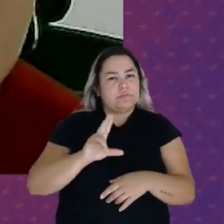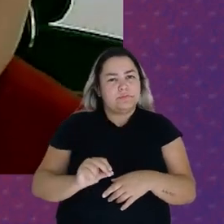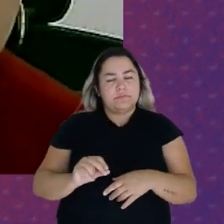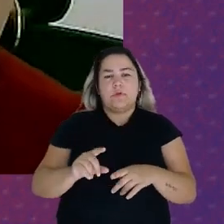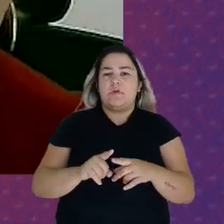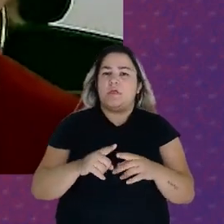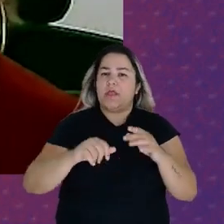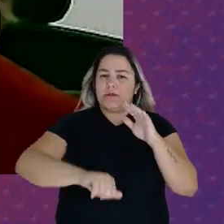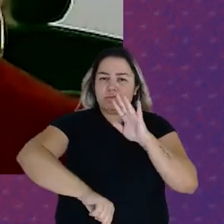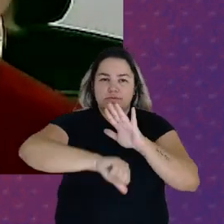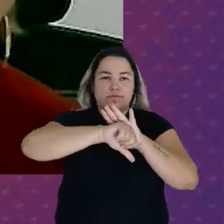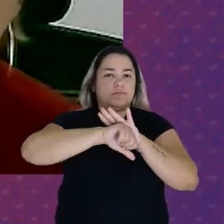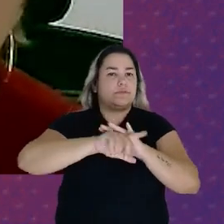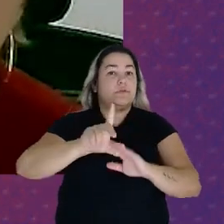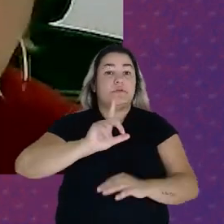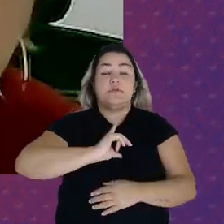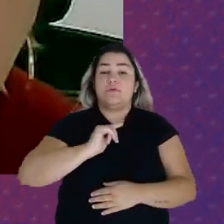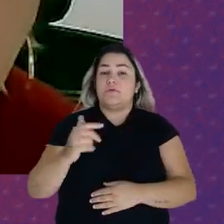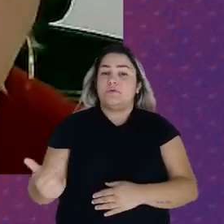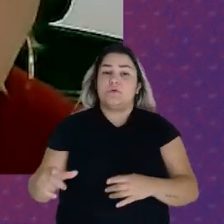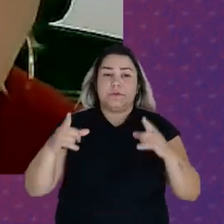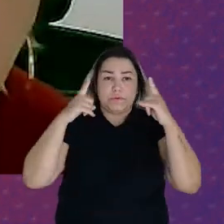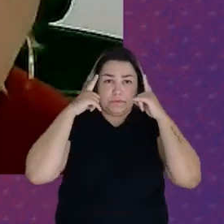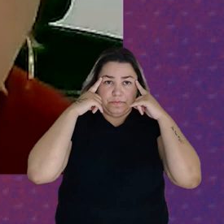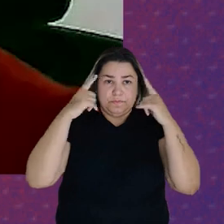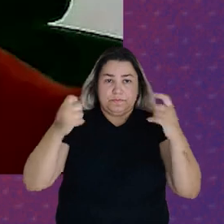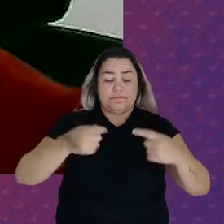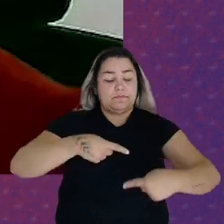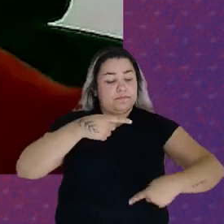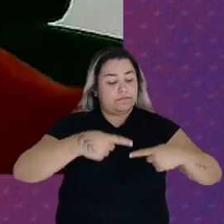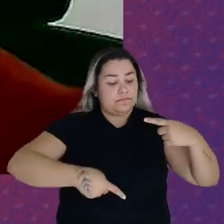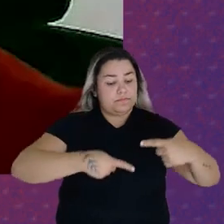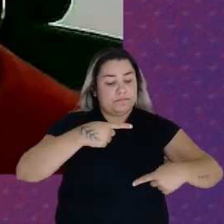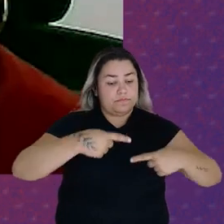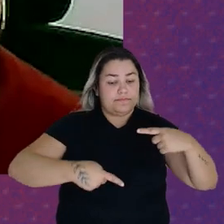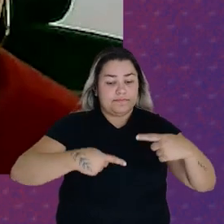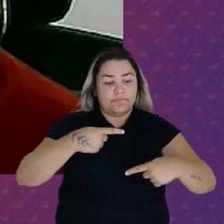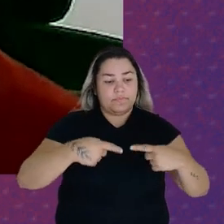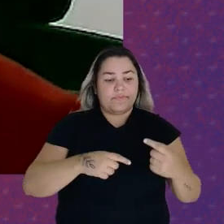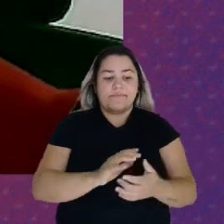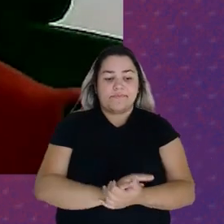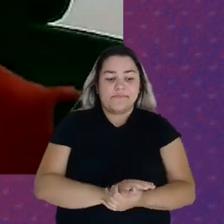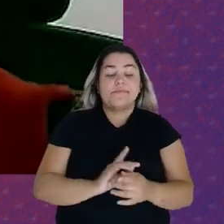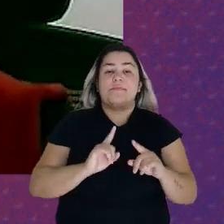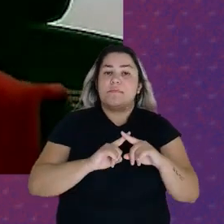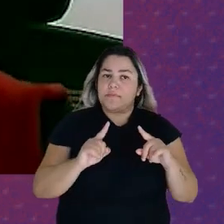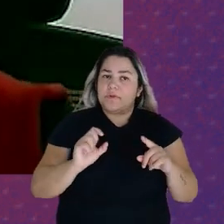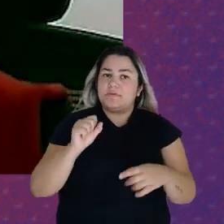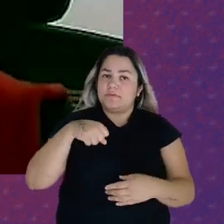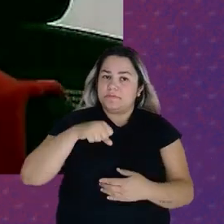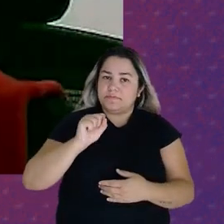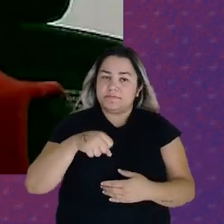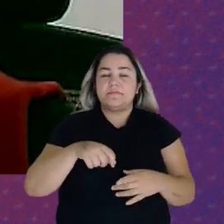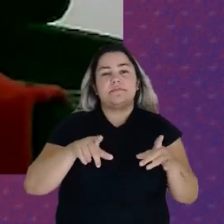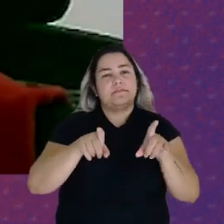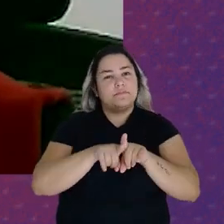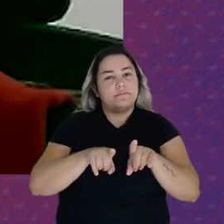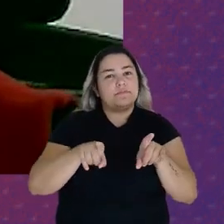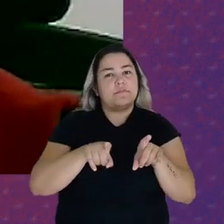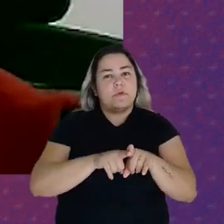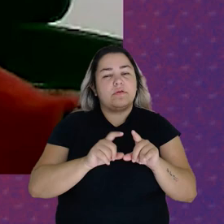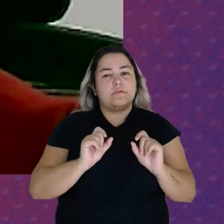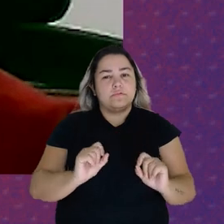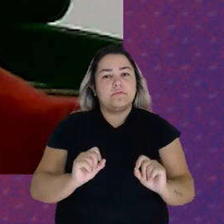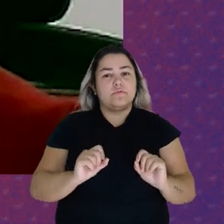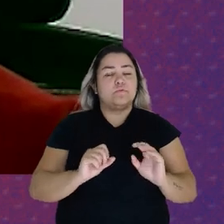não havia crime de violência política naquele ato, mas sim algo que estava previsto no